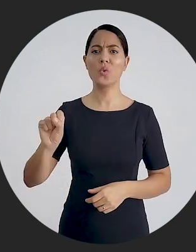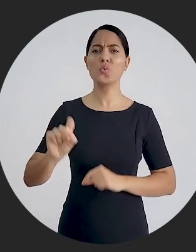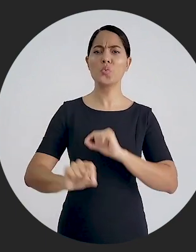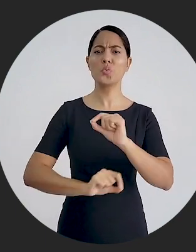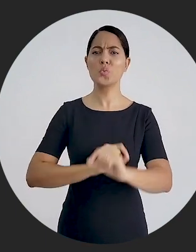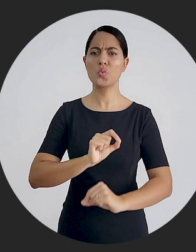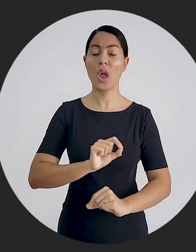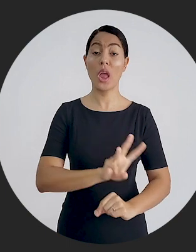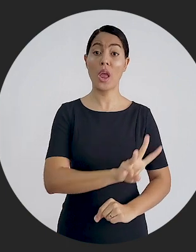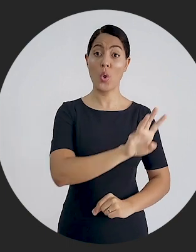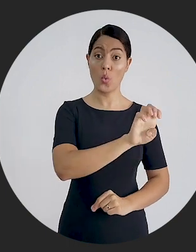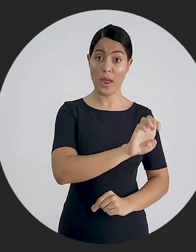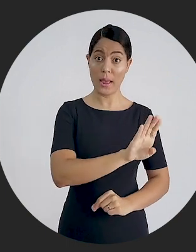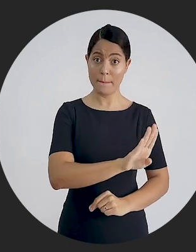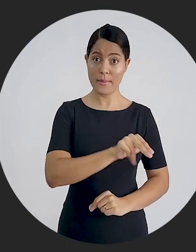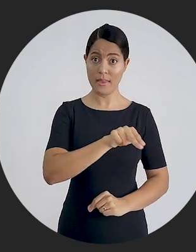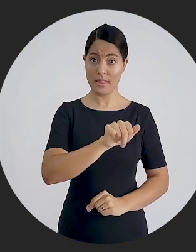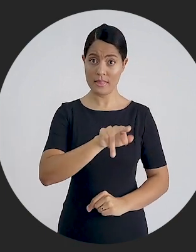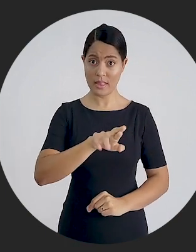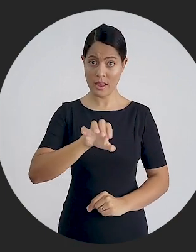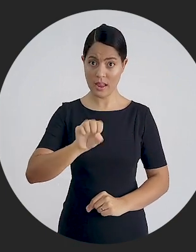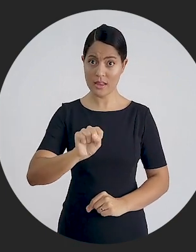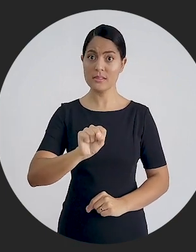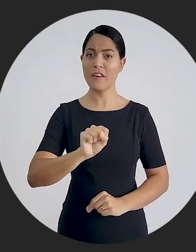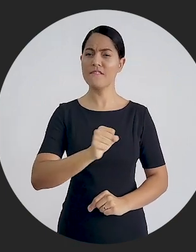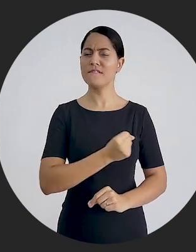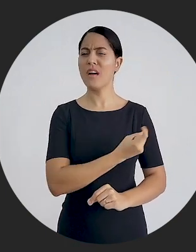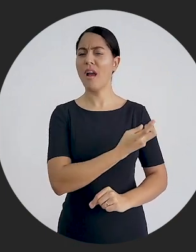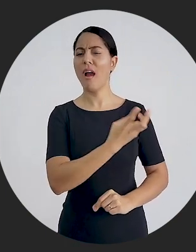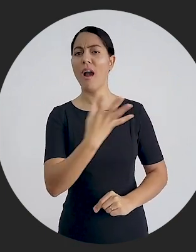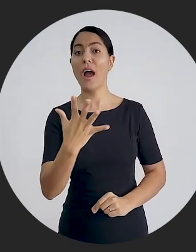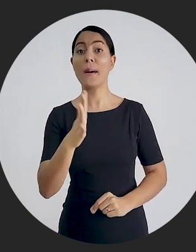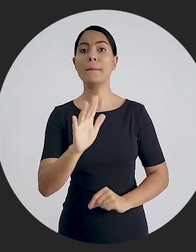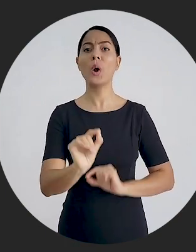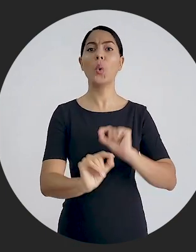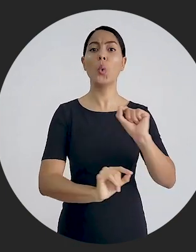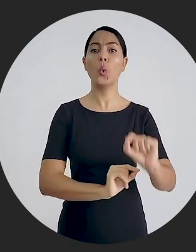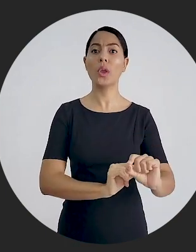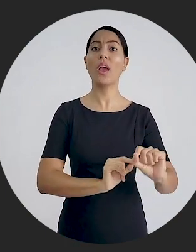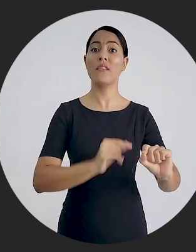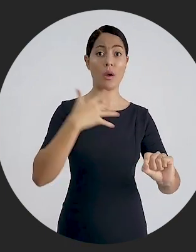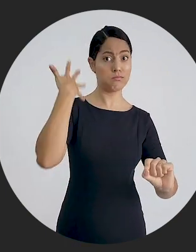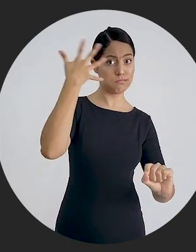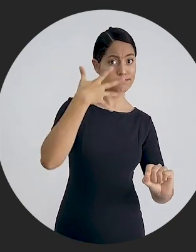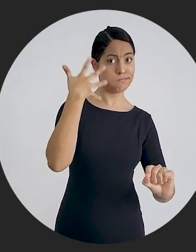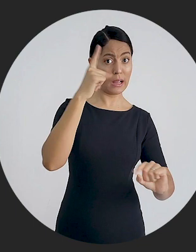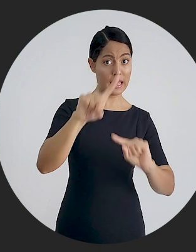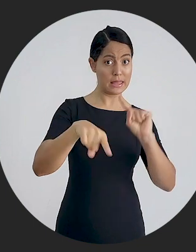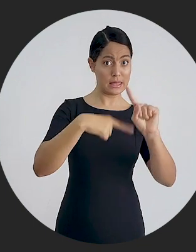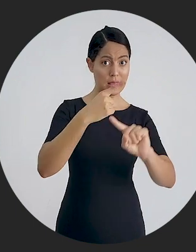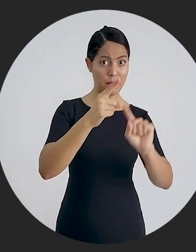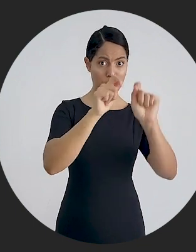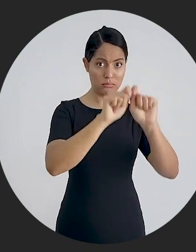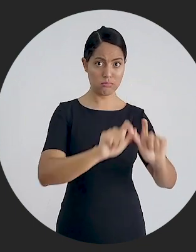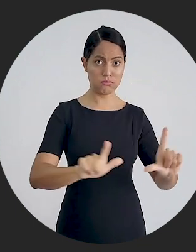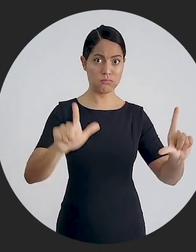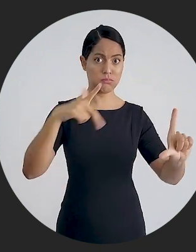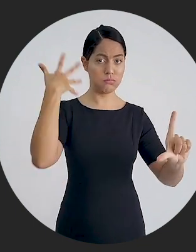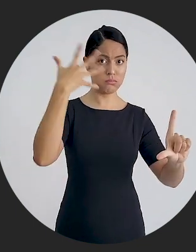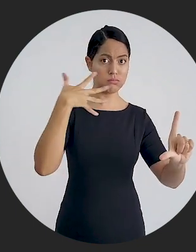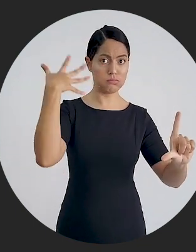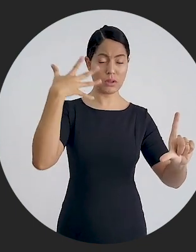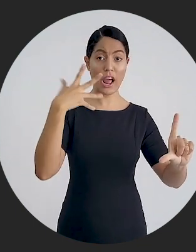Talks ele vai ser mais do que uma série de webinars, pois a cada episódio nós teremos um infográfico com todas